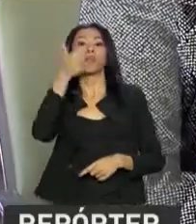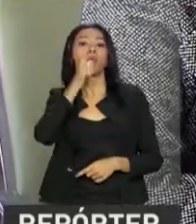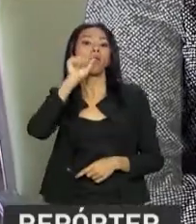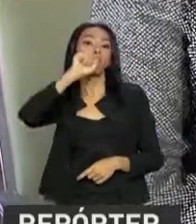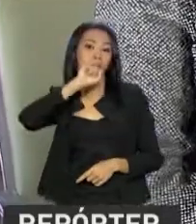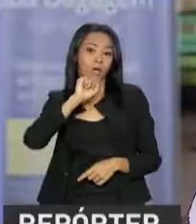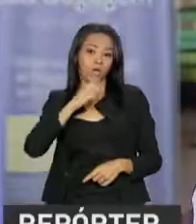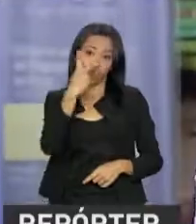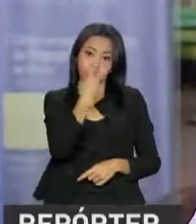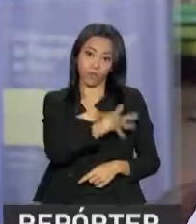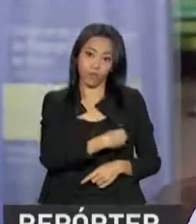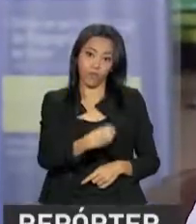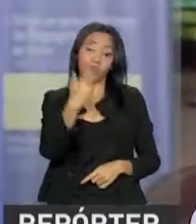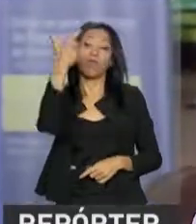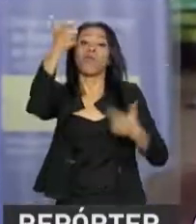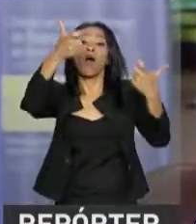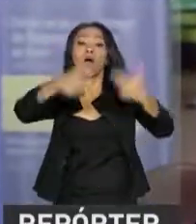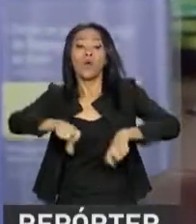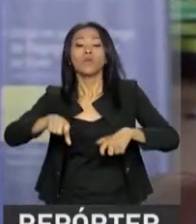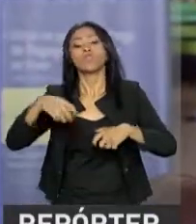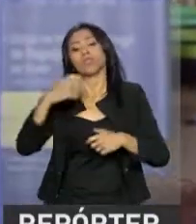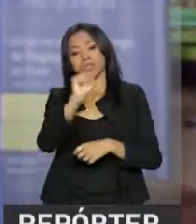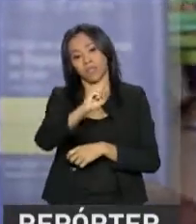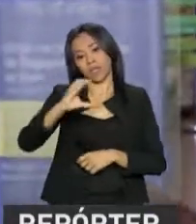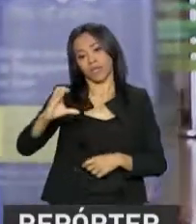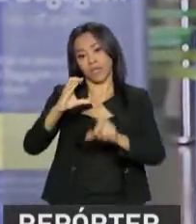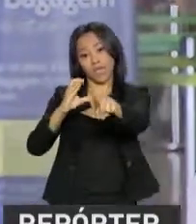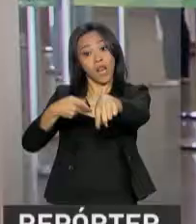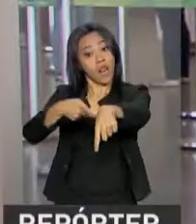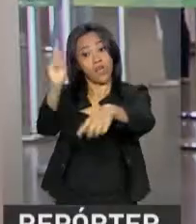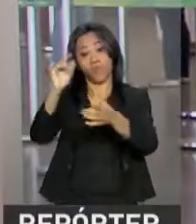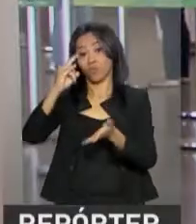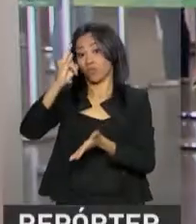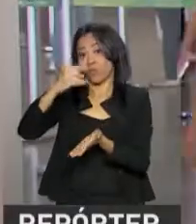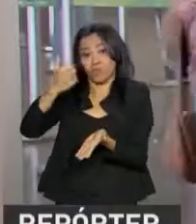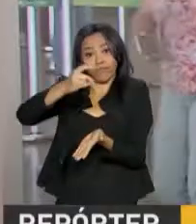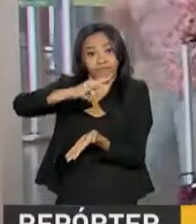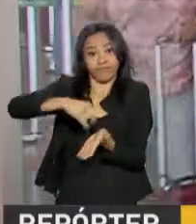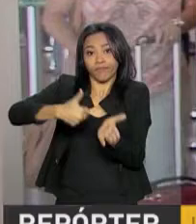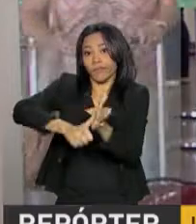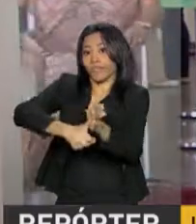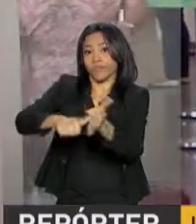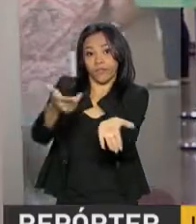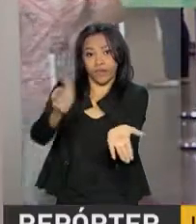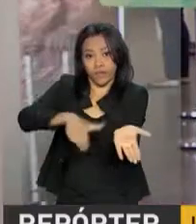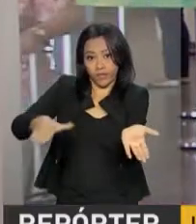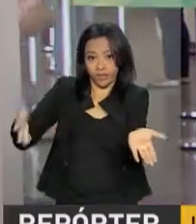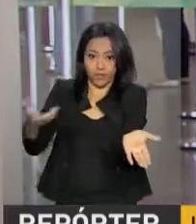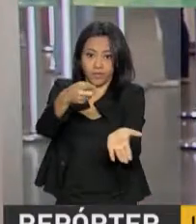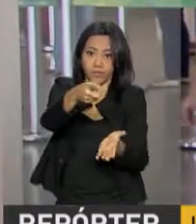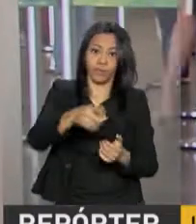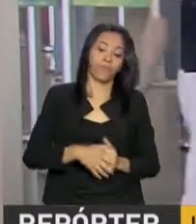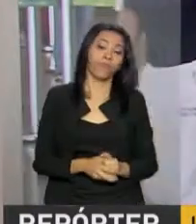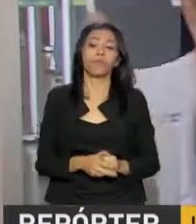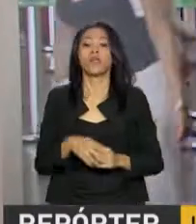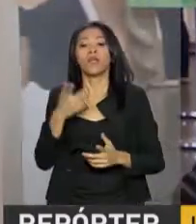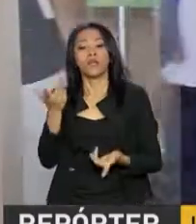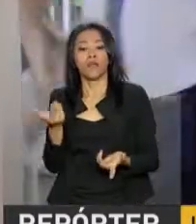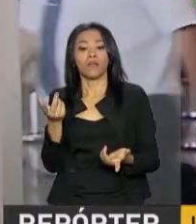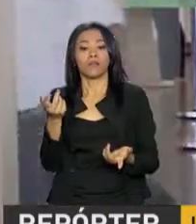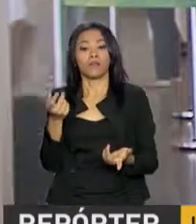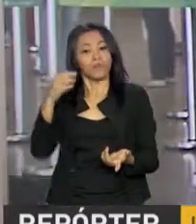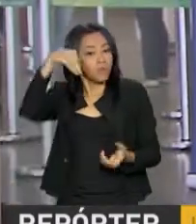santa catarina ela levou só documentação das crianças e com uma viagem nacional né não precisa de nada se em burocrático